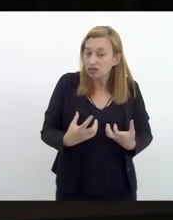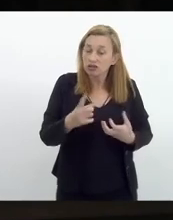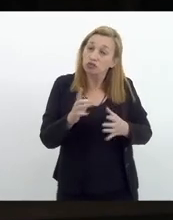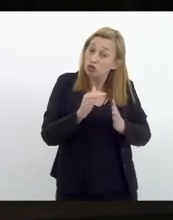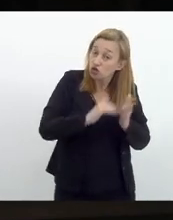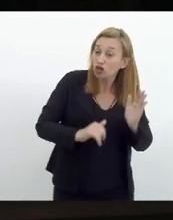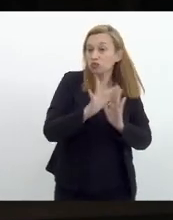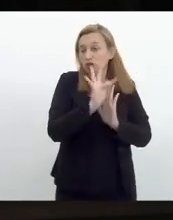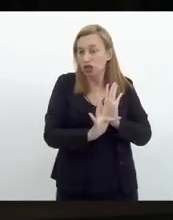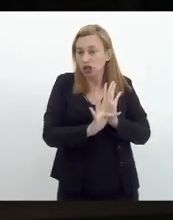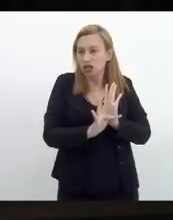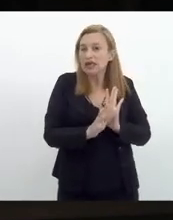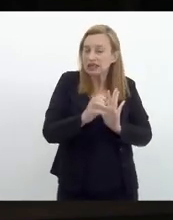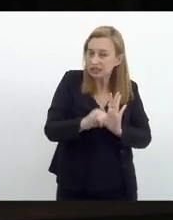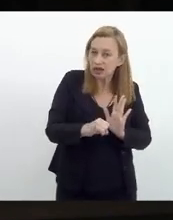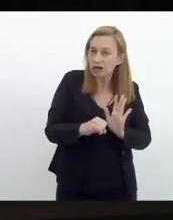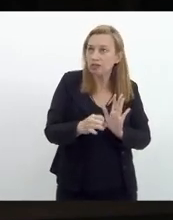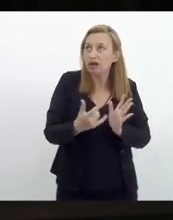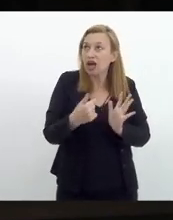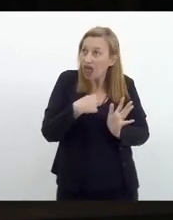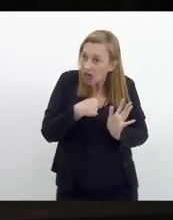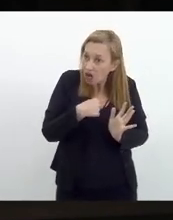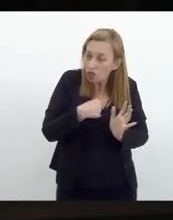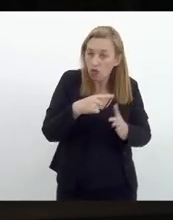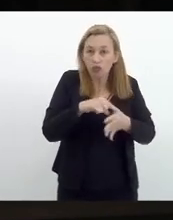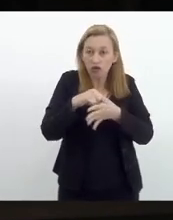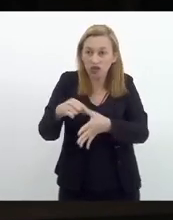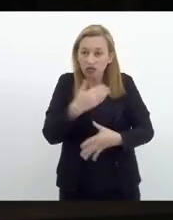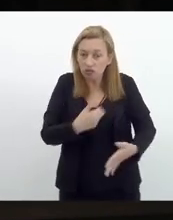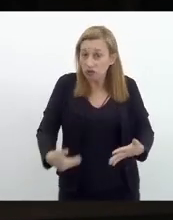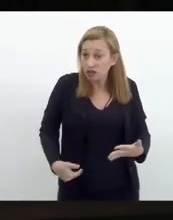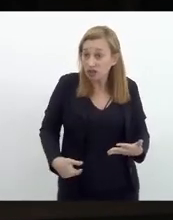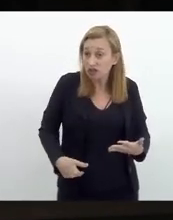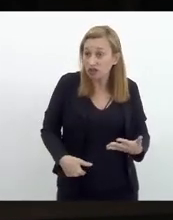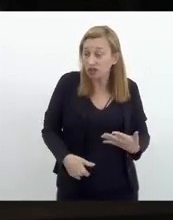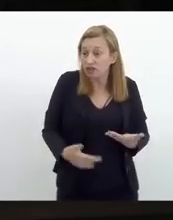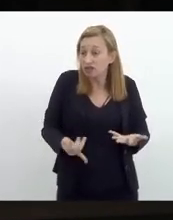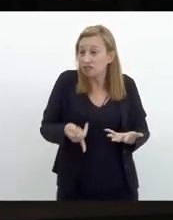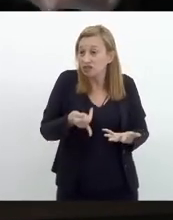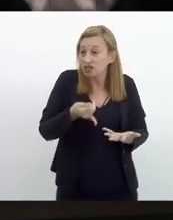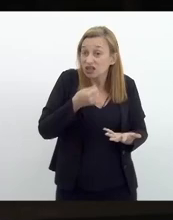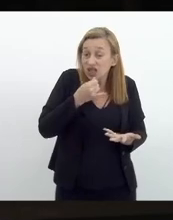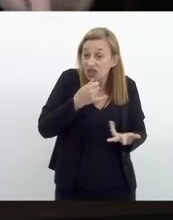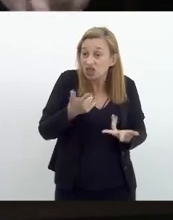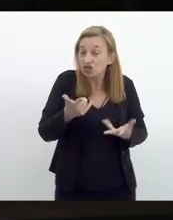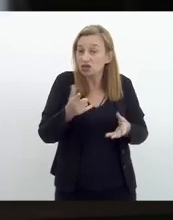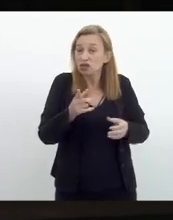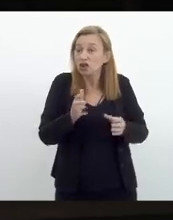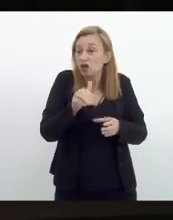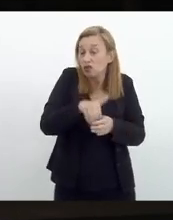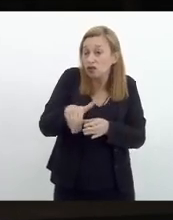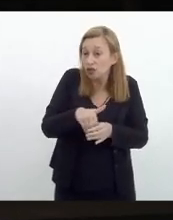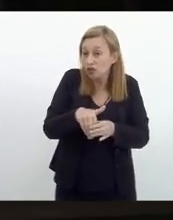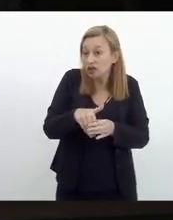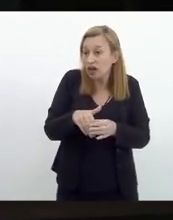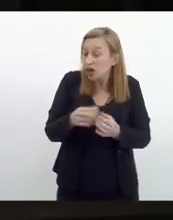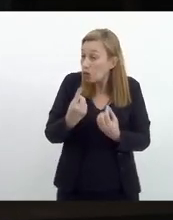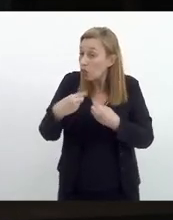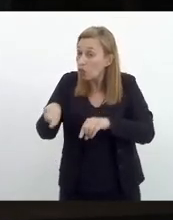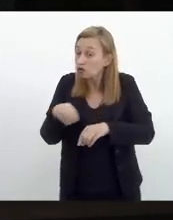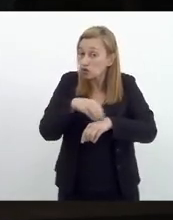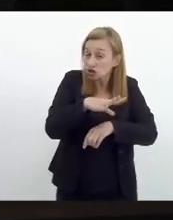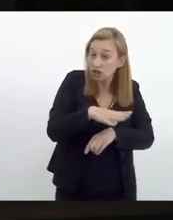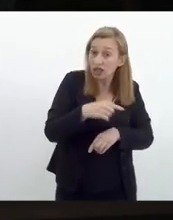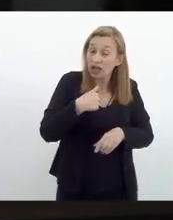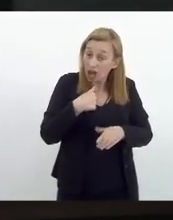se é para ter o desgaste se é para que eu como líder do governo tenha o desgaste deputado enfermeira regional votar contra um destaque que eu mesmo caminhei